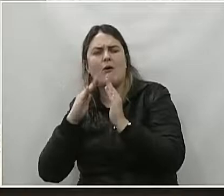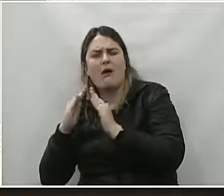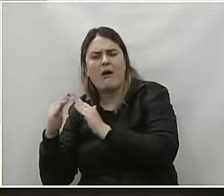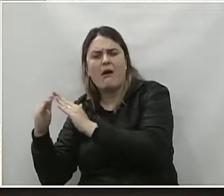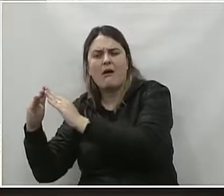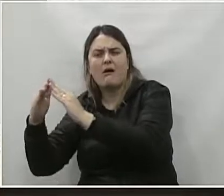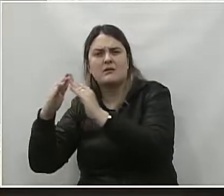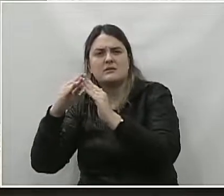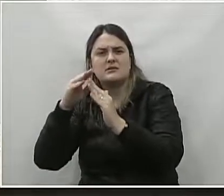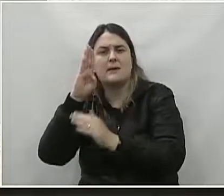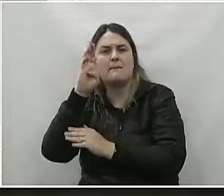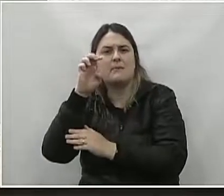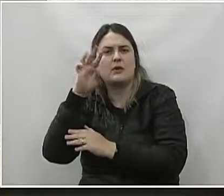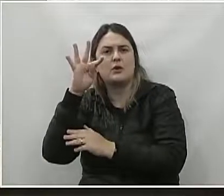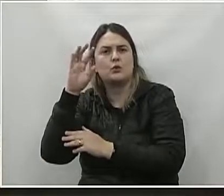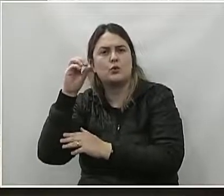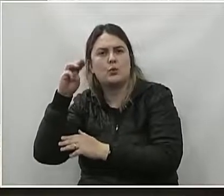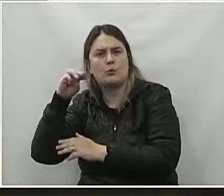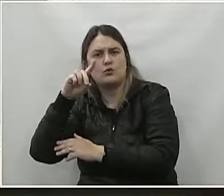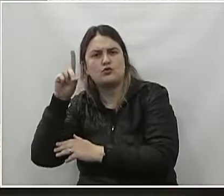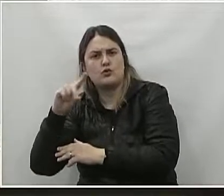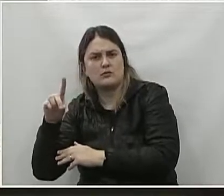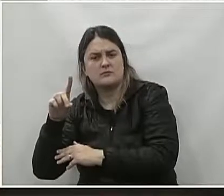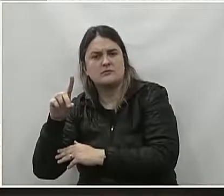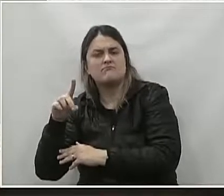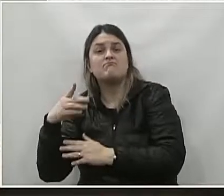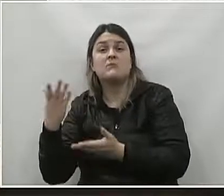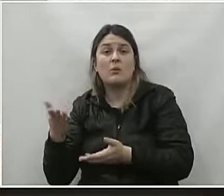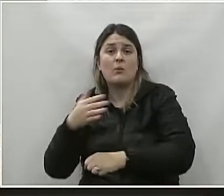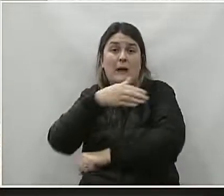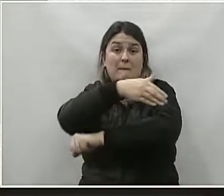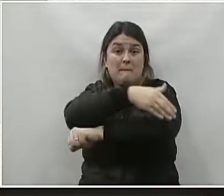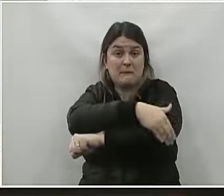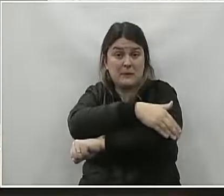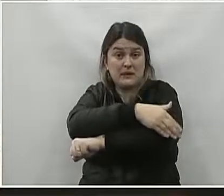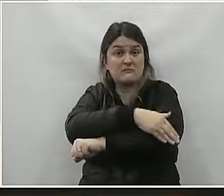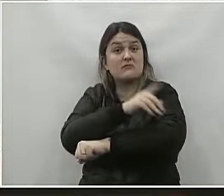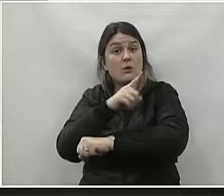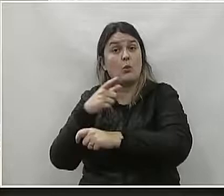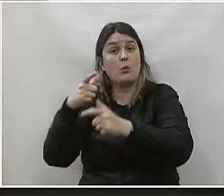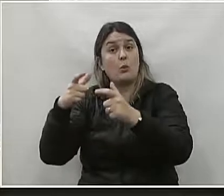de São Cristóvão. Hoje essa praça encontra-se bem localizada.